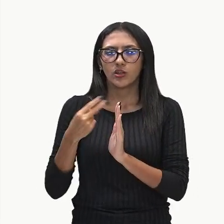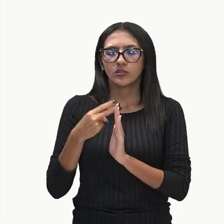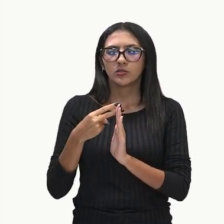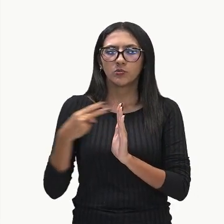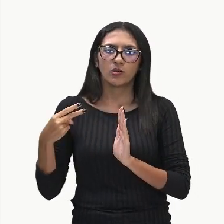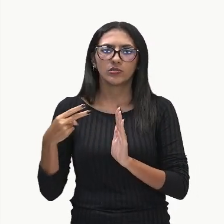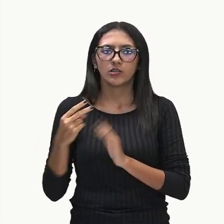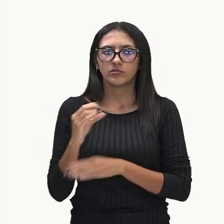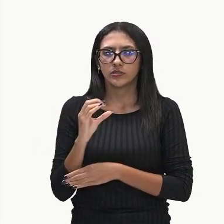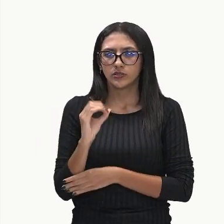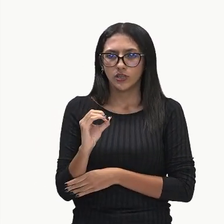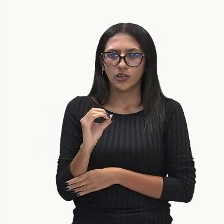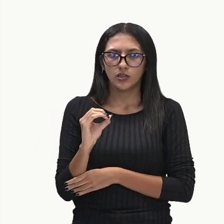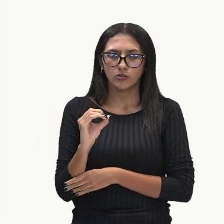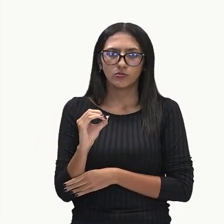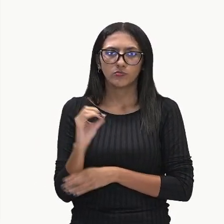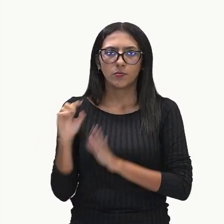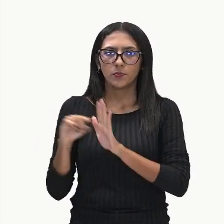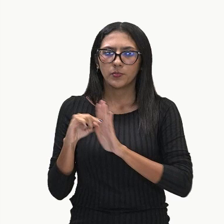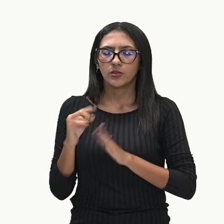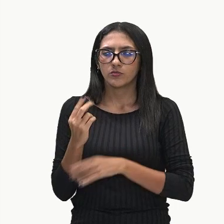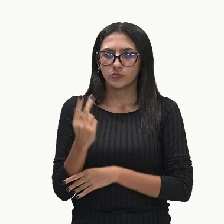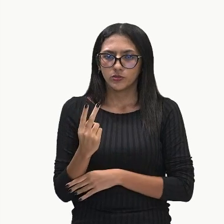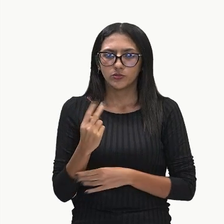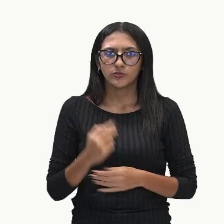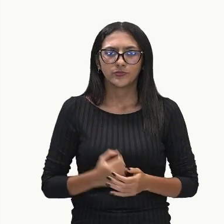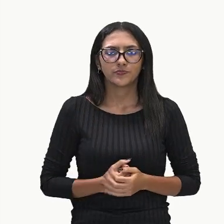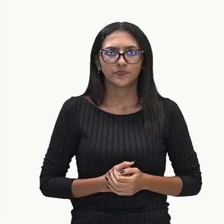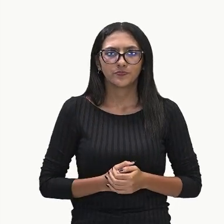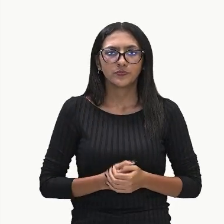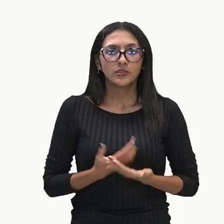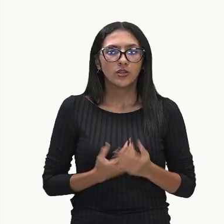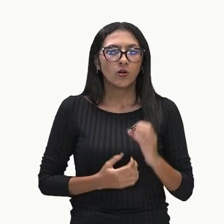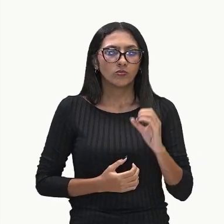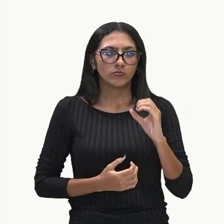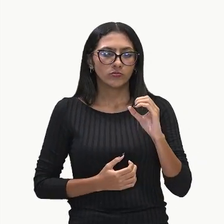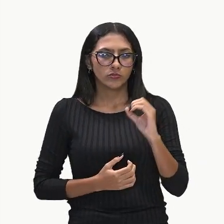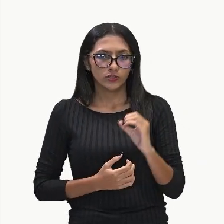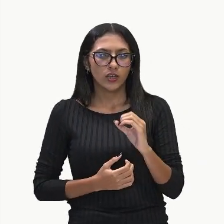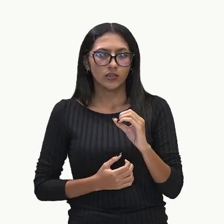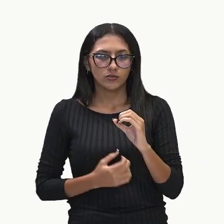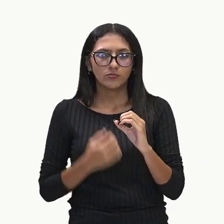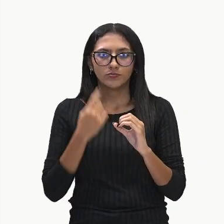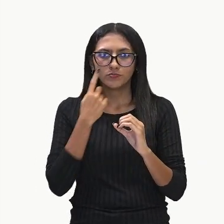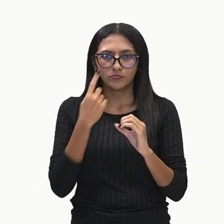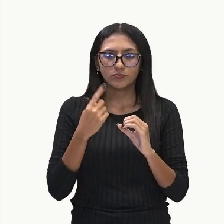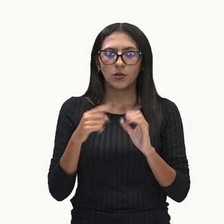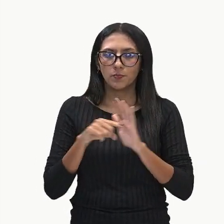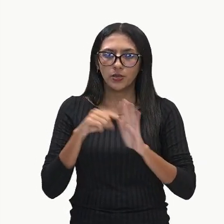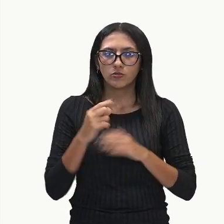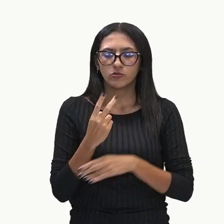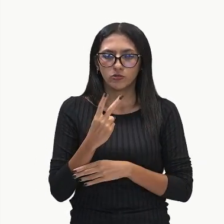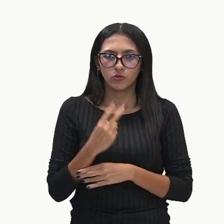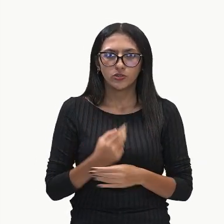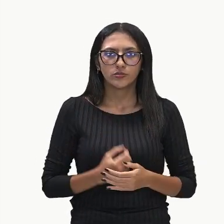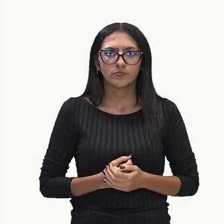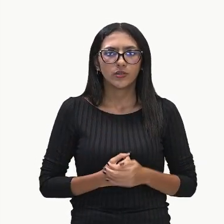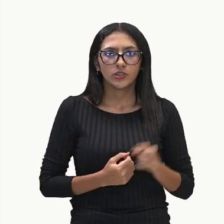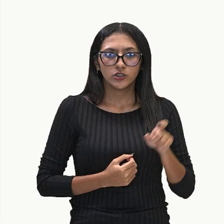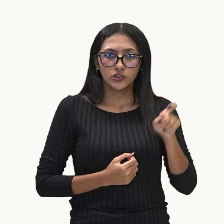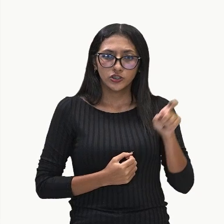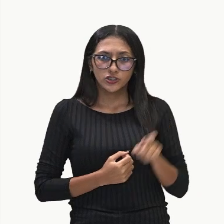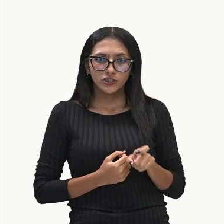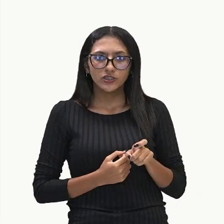outro lado com o sinal trocado. Então, aqui, o nosso x é menos 2. Qual a